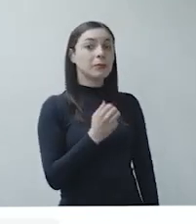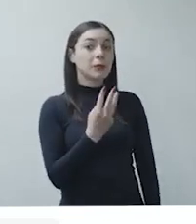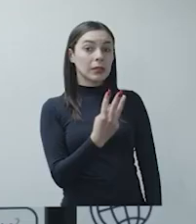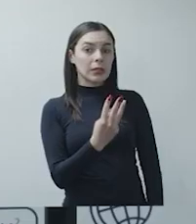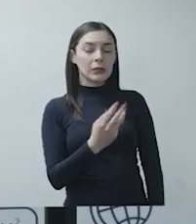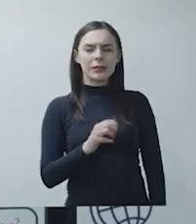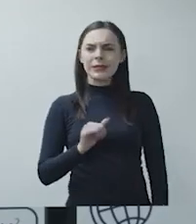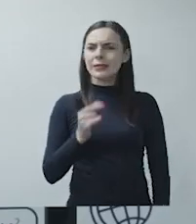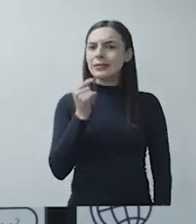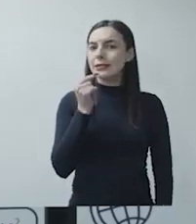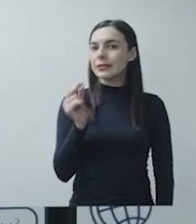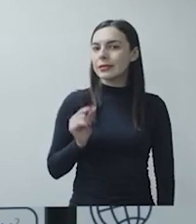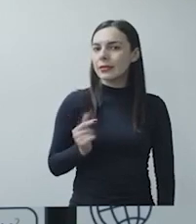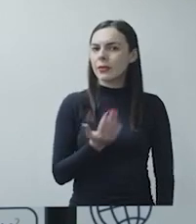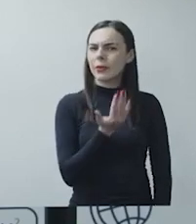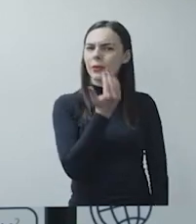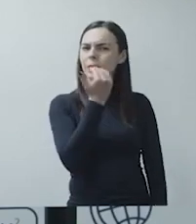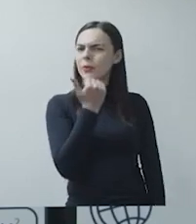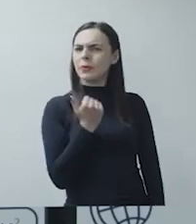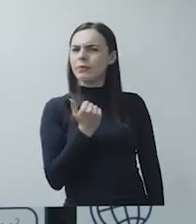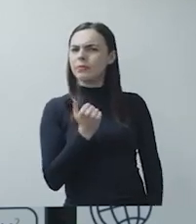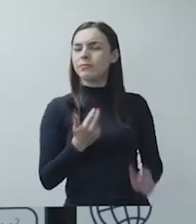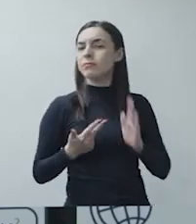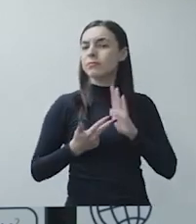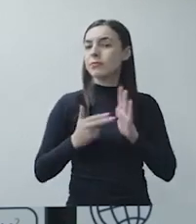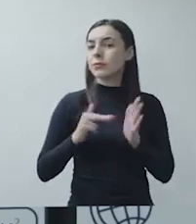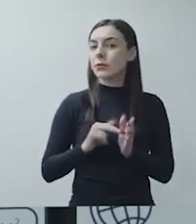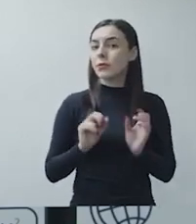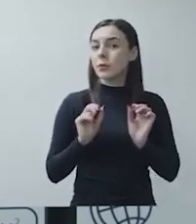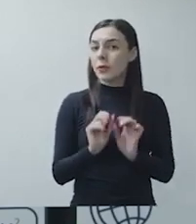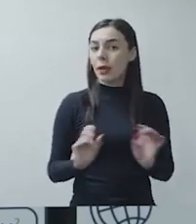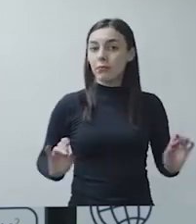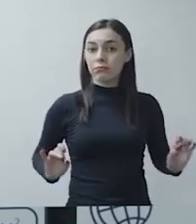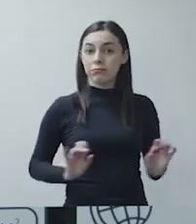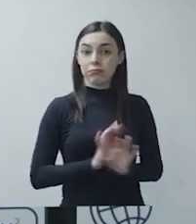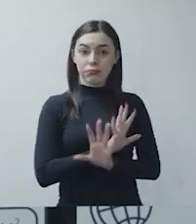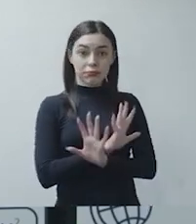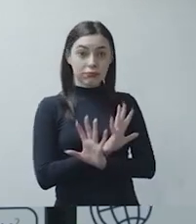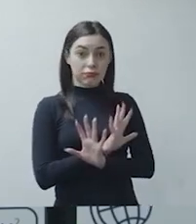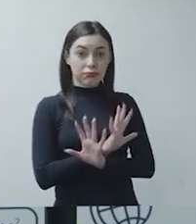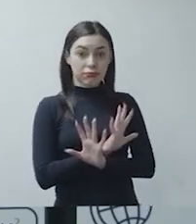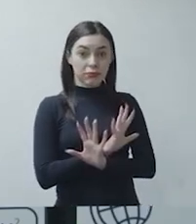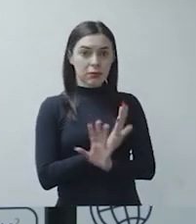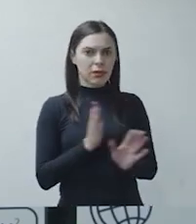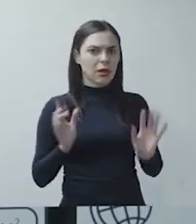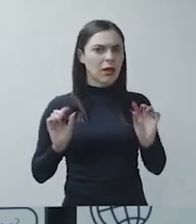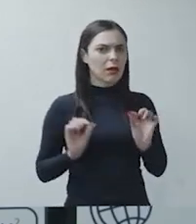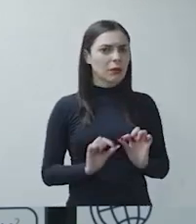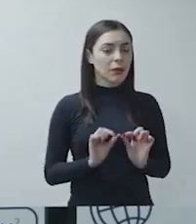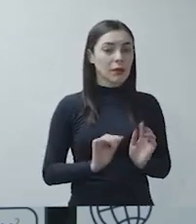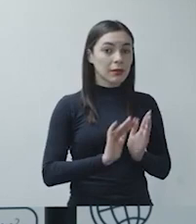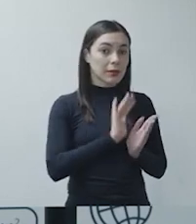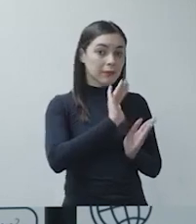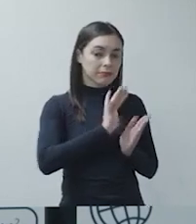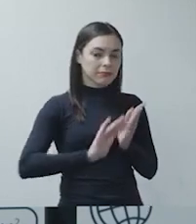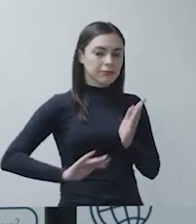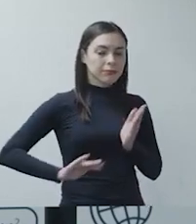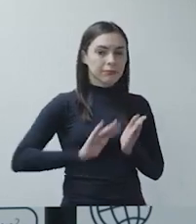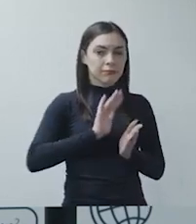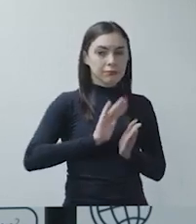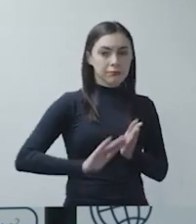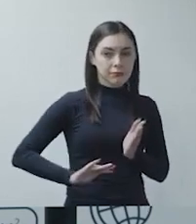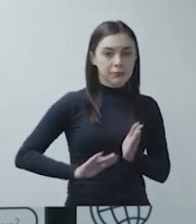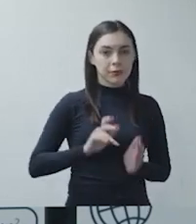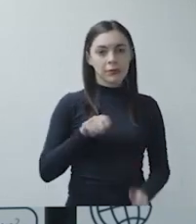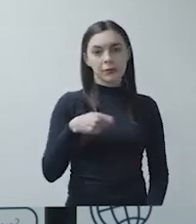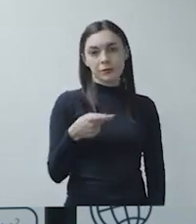ele comeu, então é porque acabou. Estamos tirando, estamos